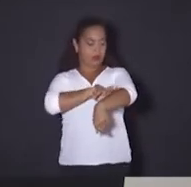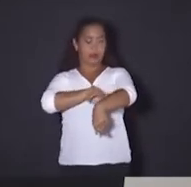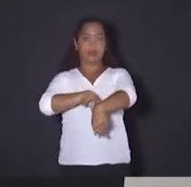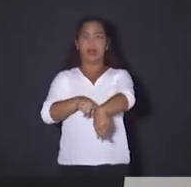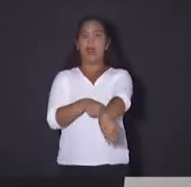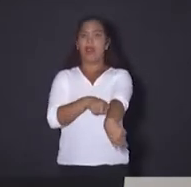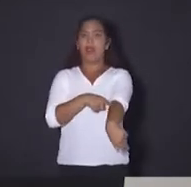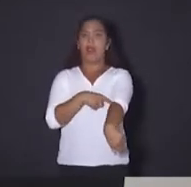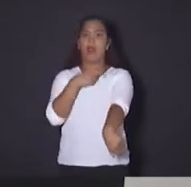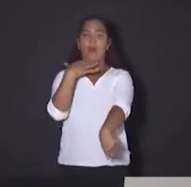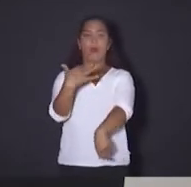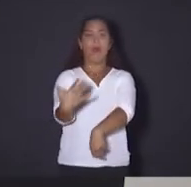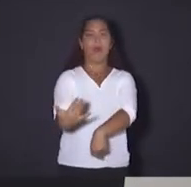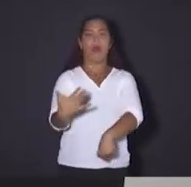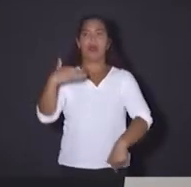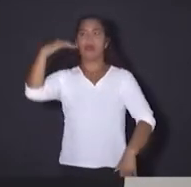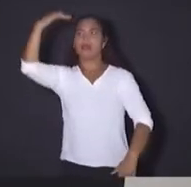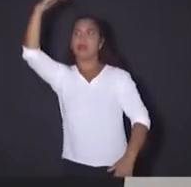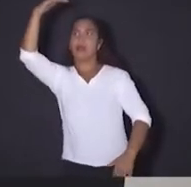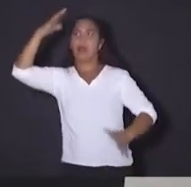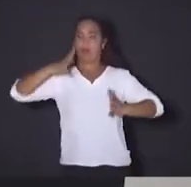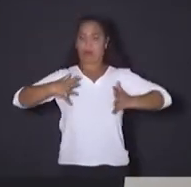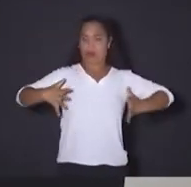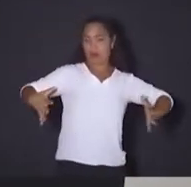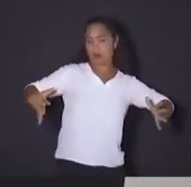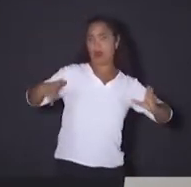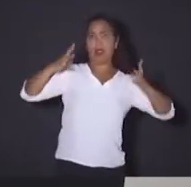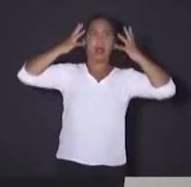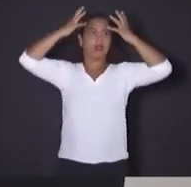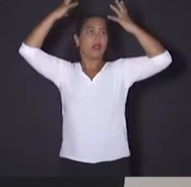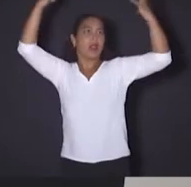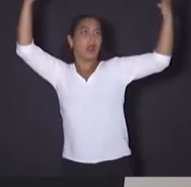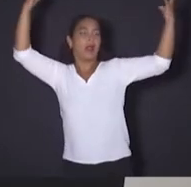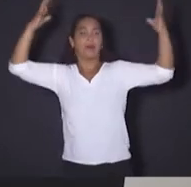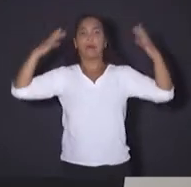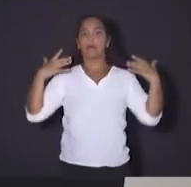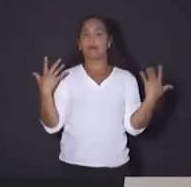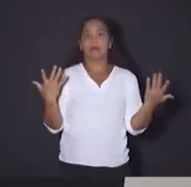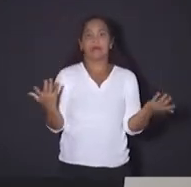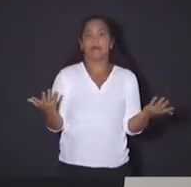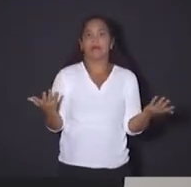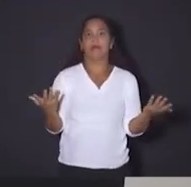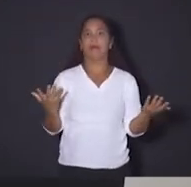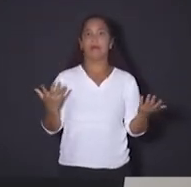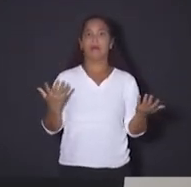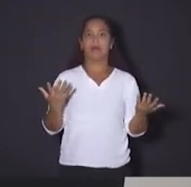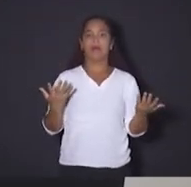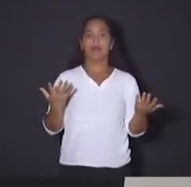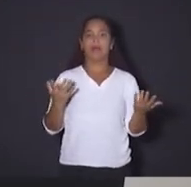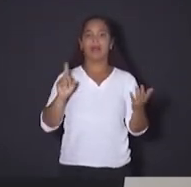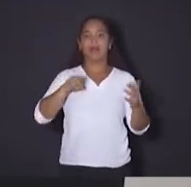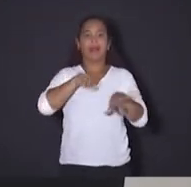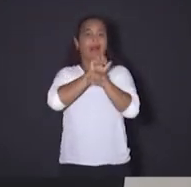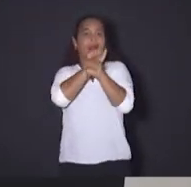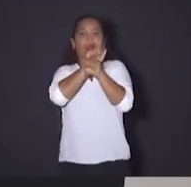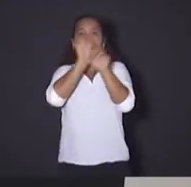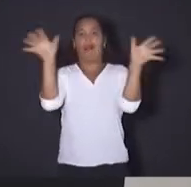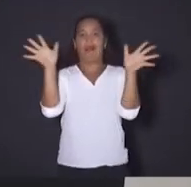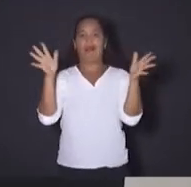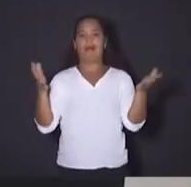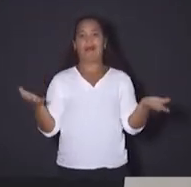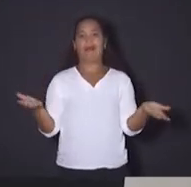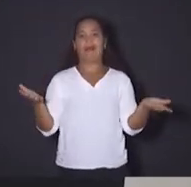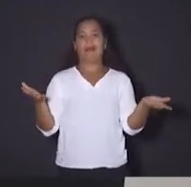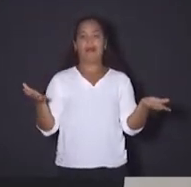sua cor de pele por causa do seu tamanho do seu corpo para o seu cabelo não seria óbvio afirma essas coisas é a